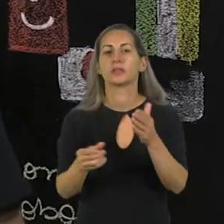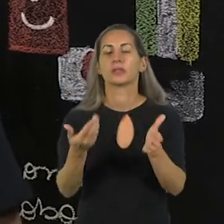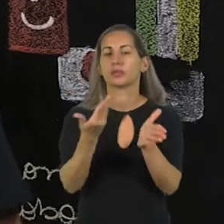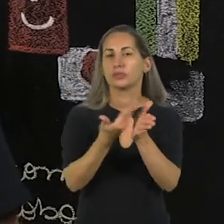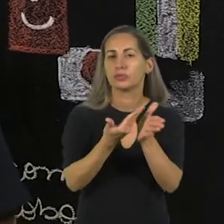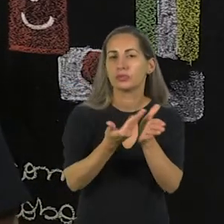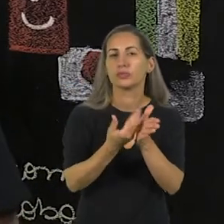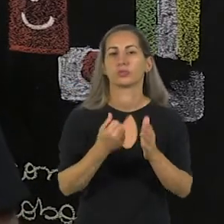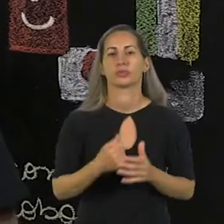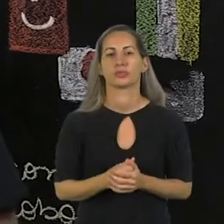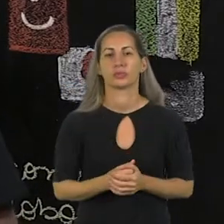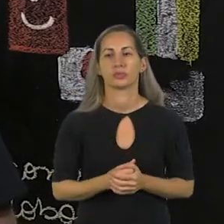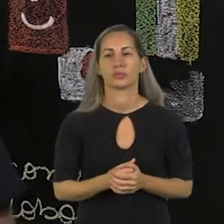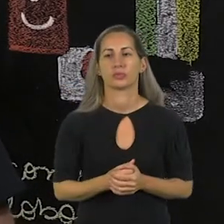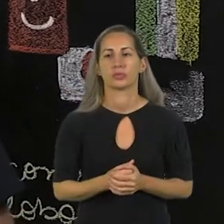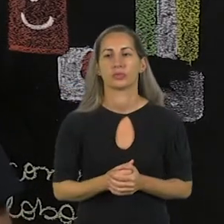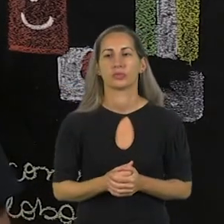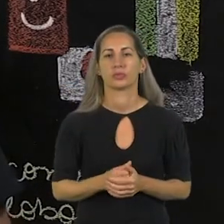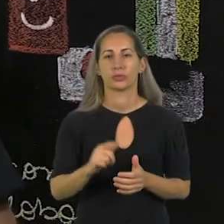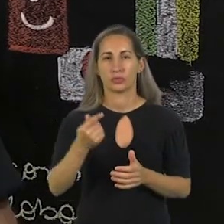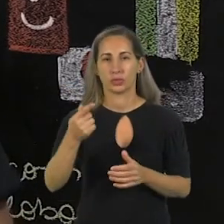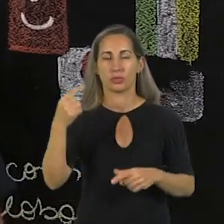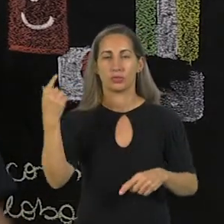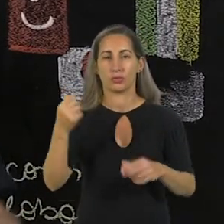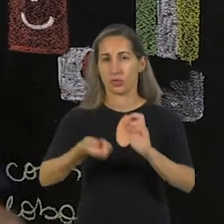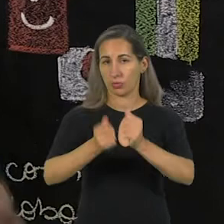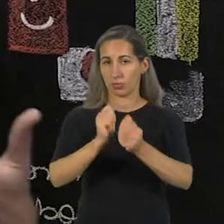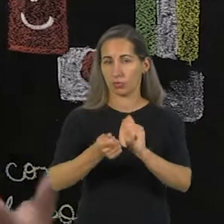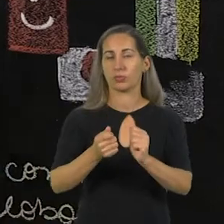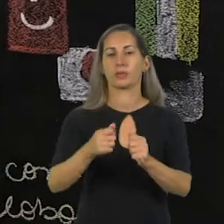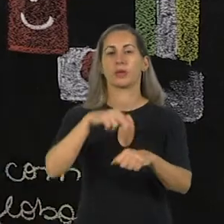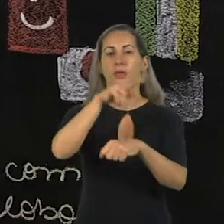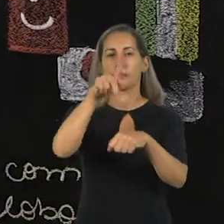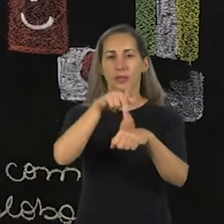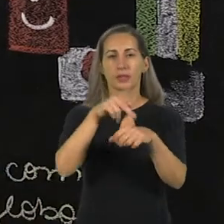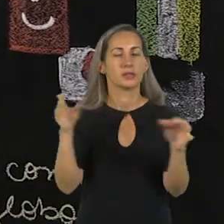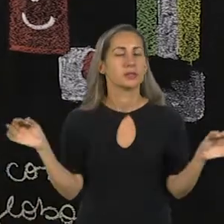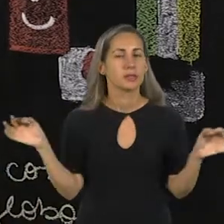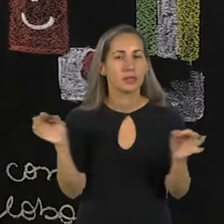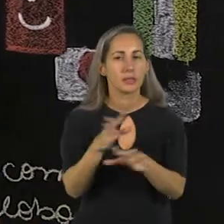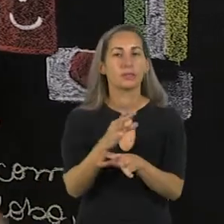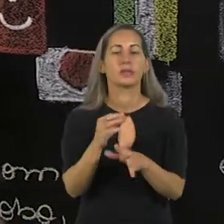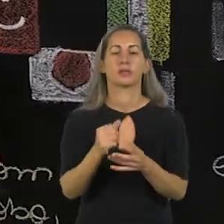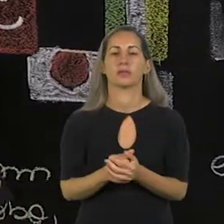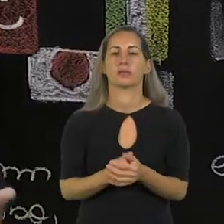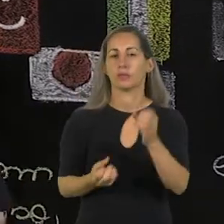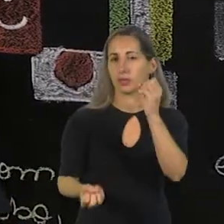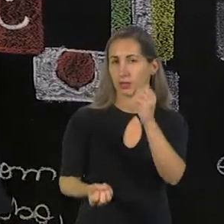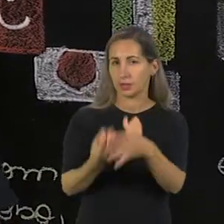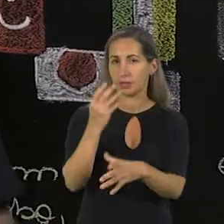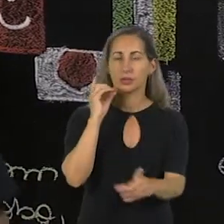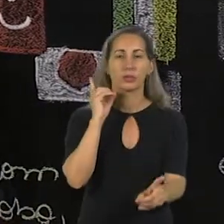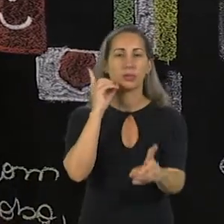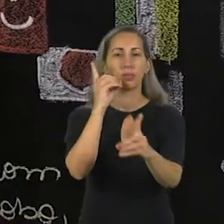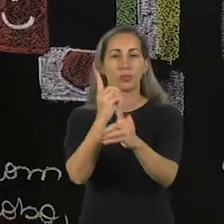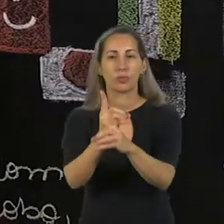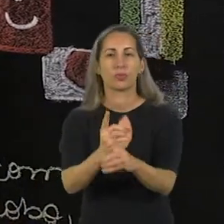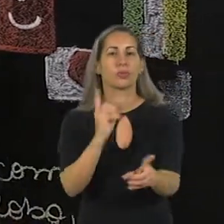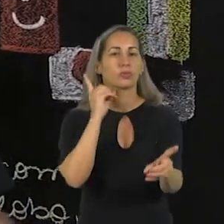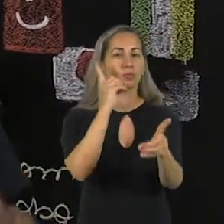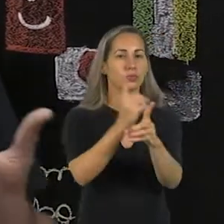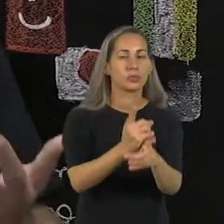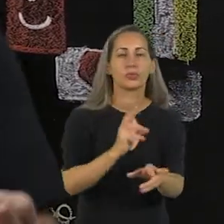estudo para a questão geoeconômica, esses países acabam criando encontros